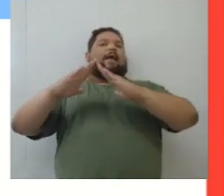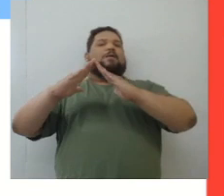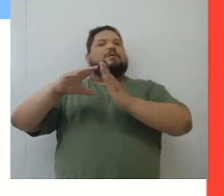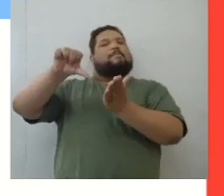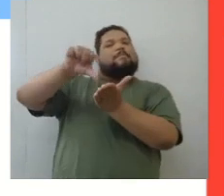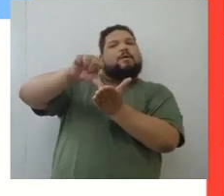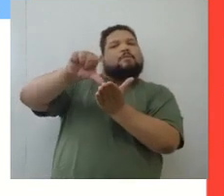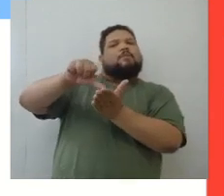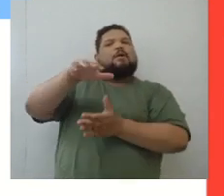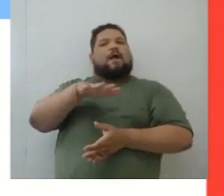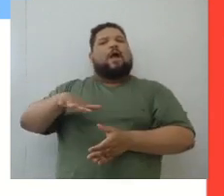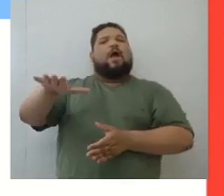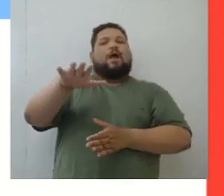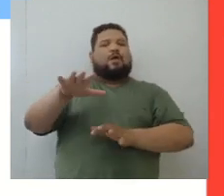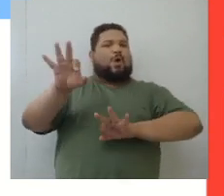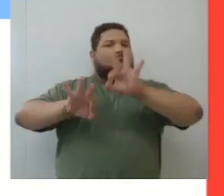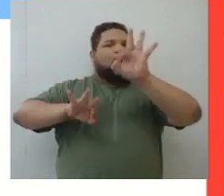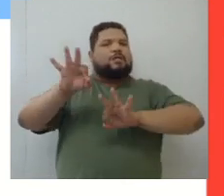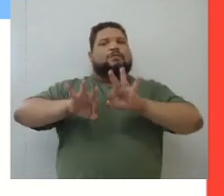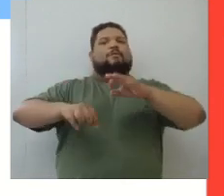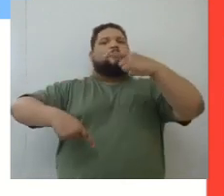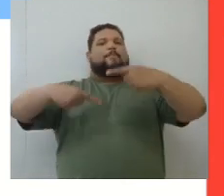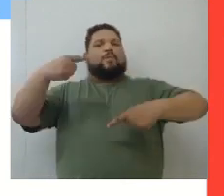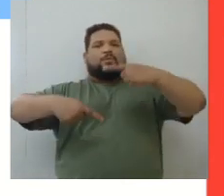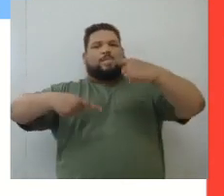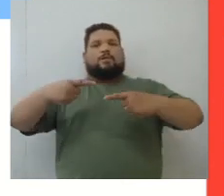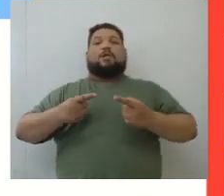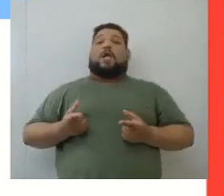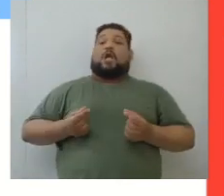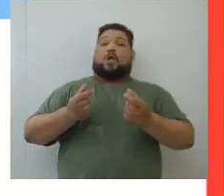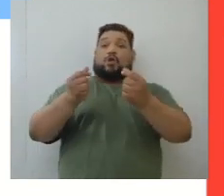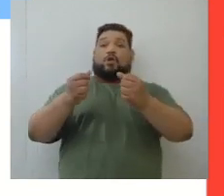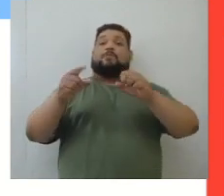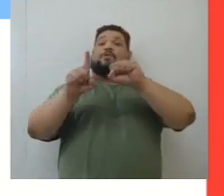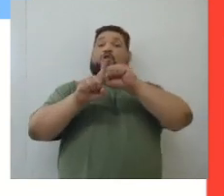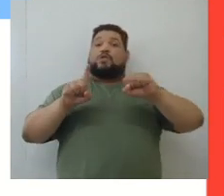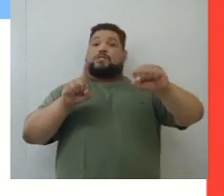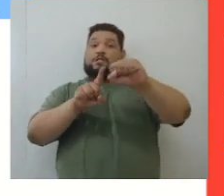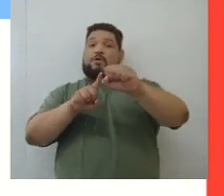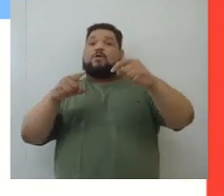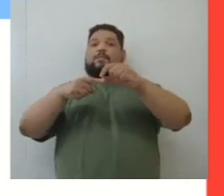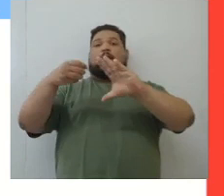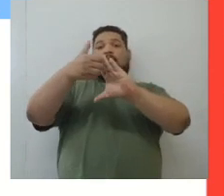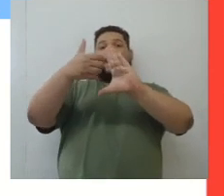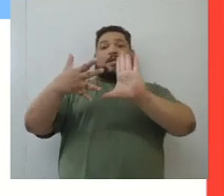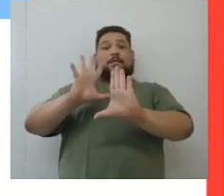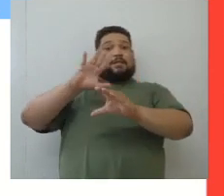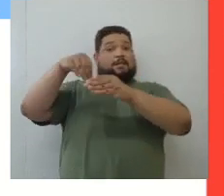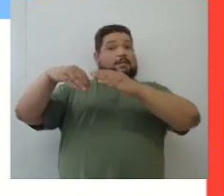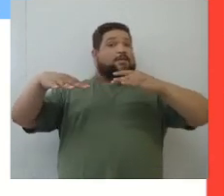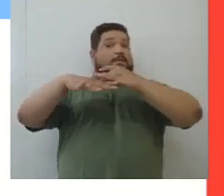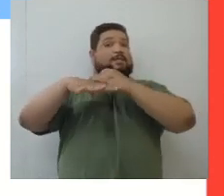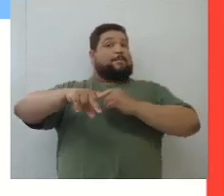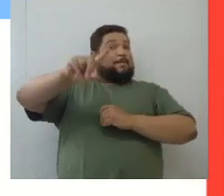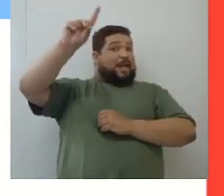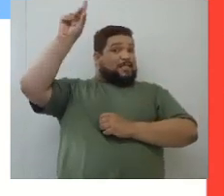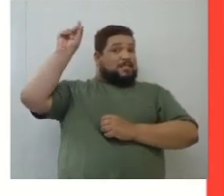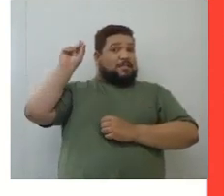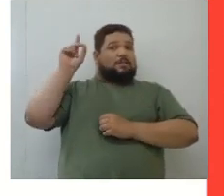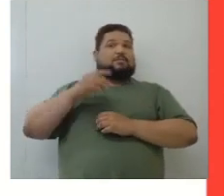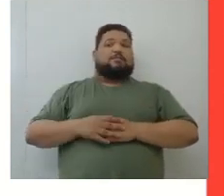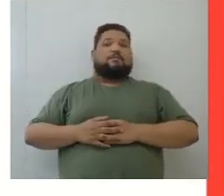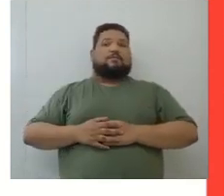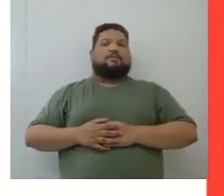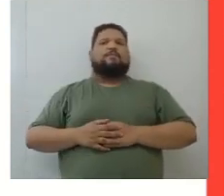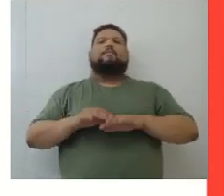centro político, econômico e social, que era a característica básica das cidades daquela época. E por que é que